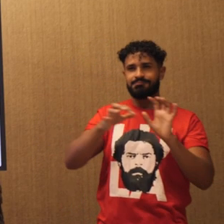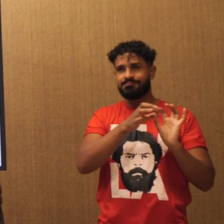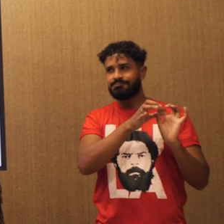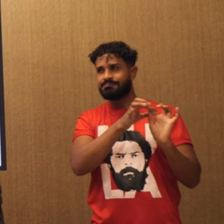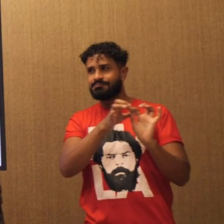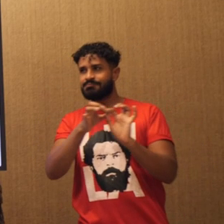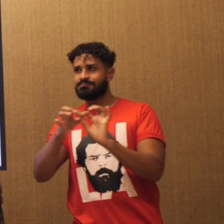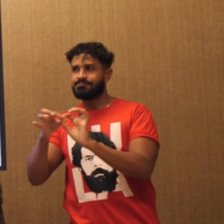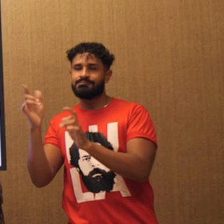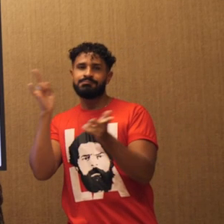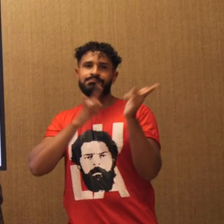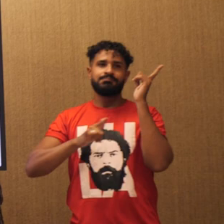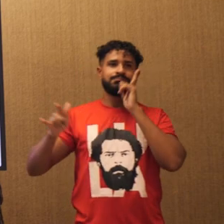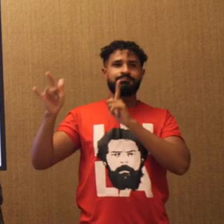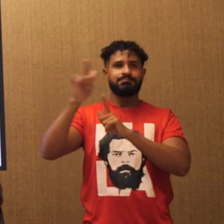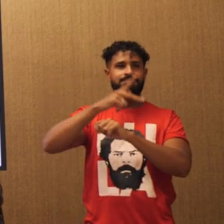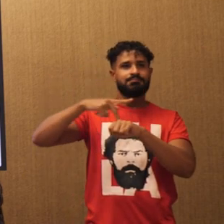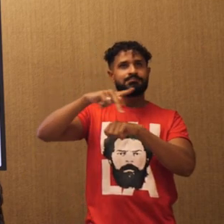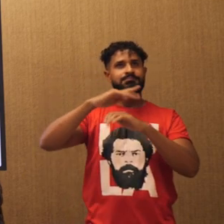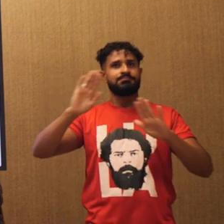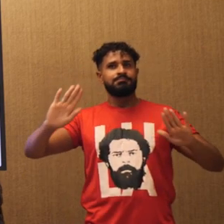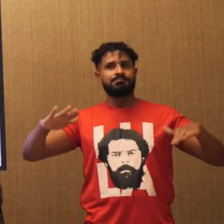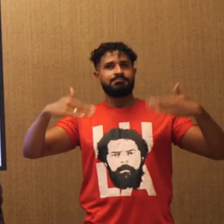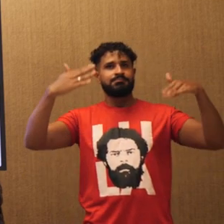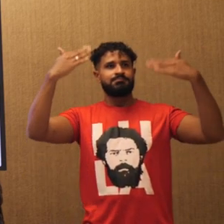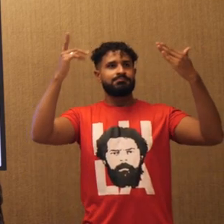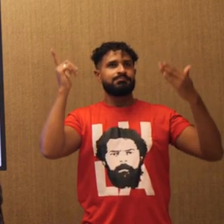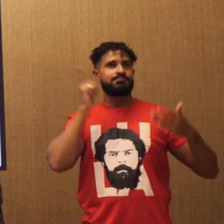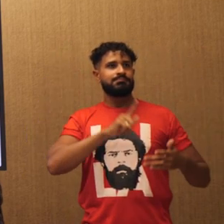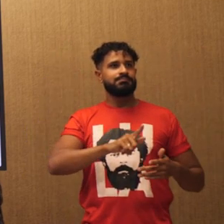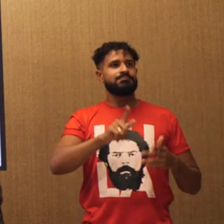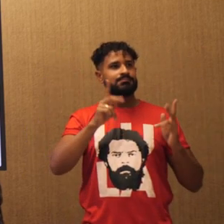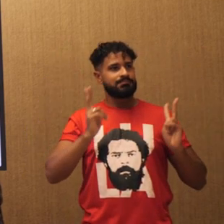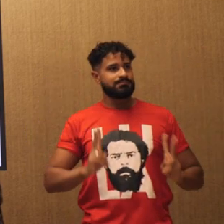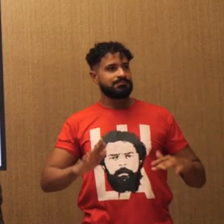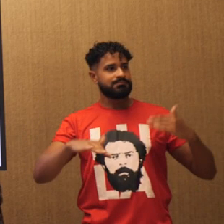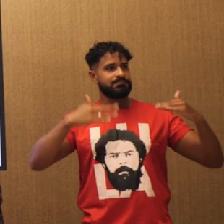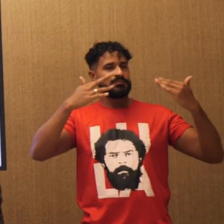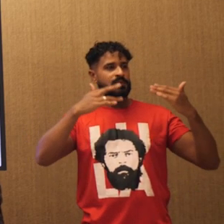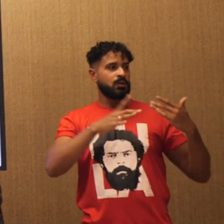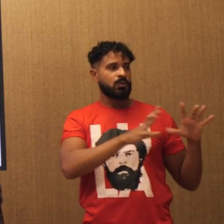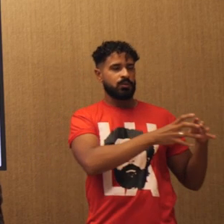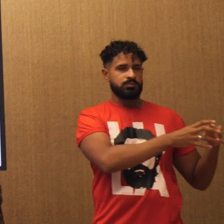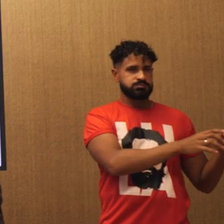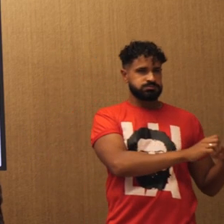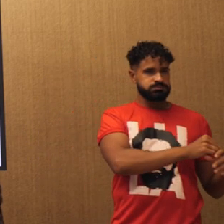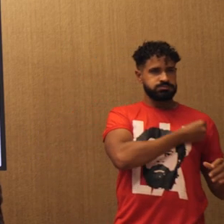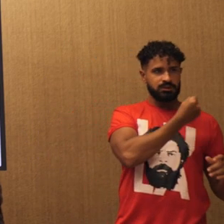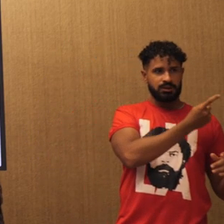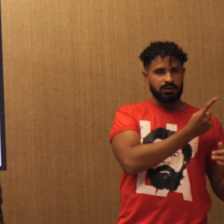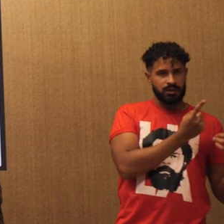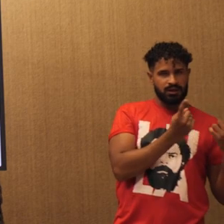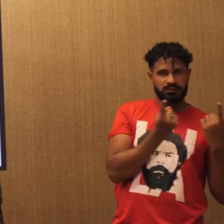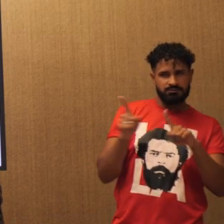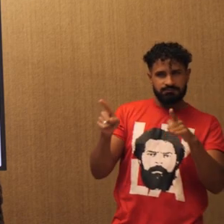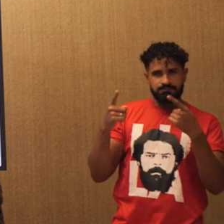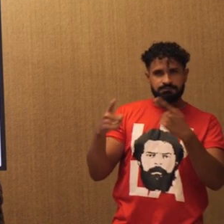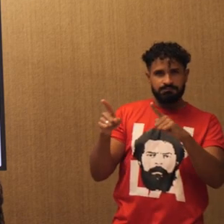conjuntura para conquistar esse país, fazer com que esse país continue avançando, para que esse país continue... O outro lado lá, a conjuntura deles é para